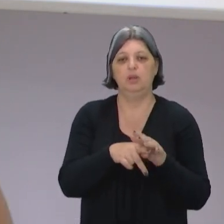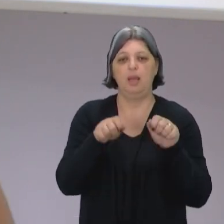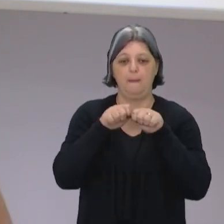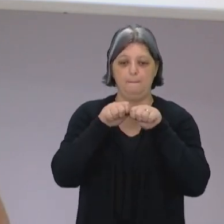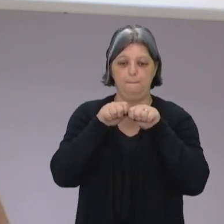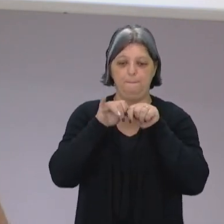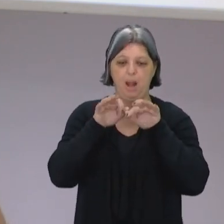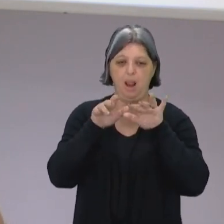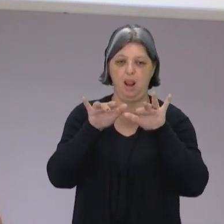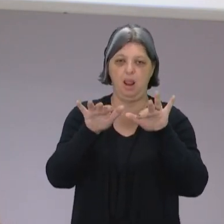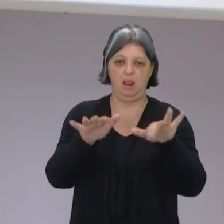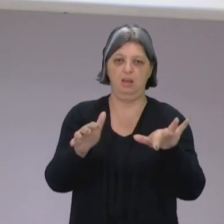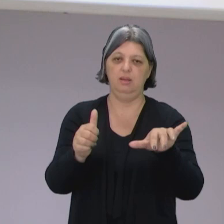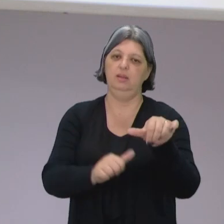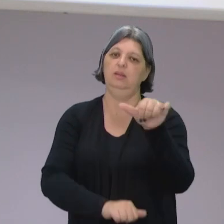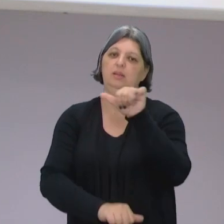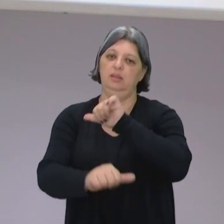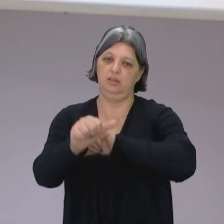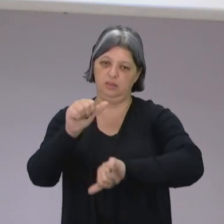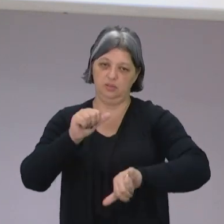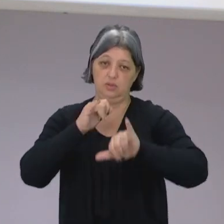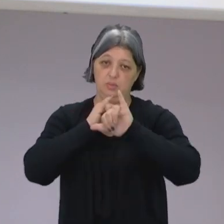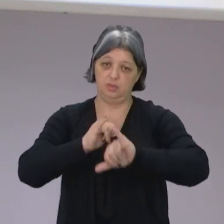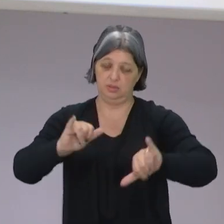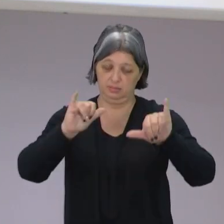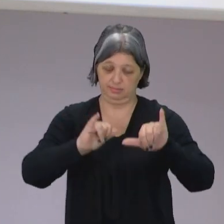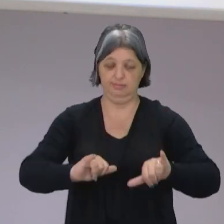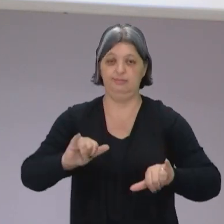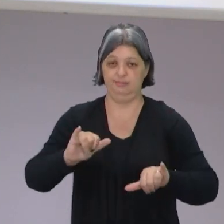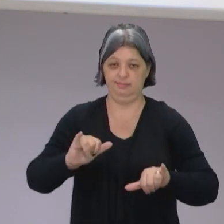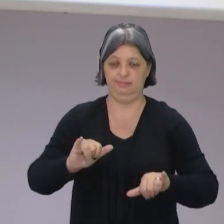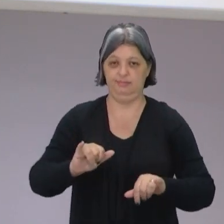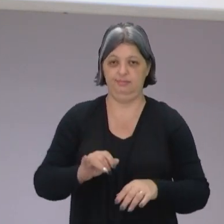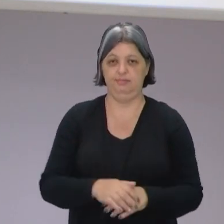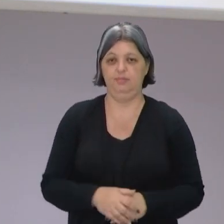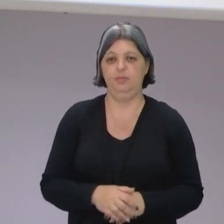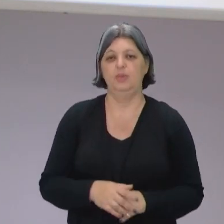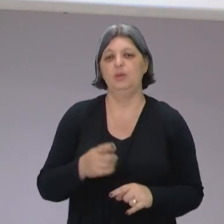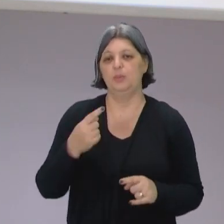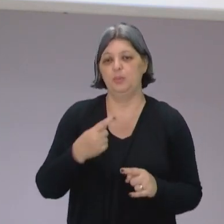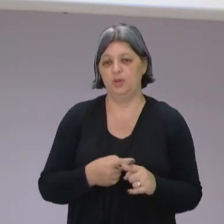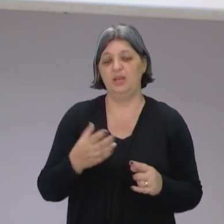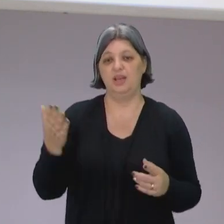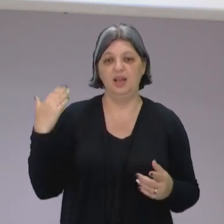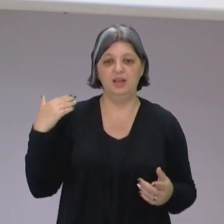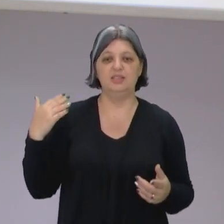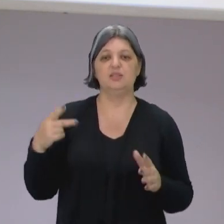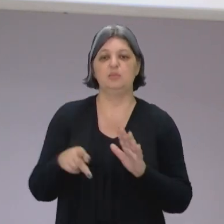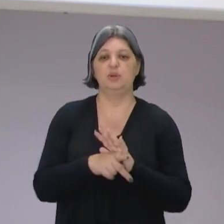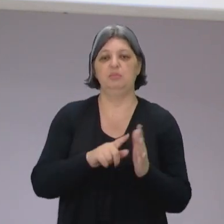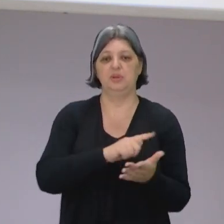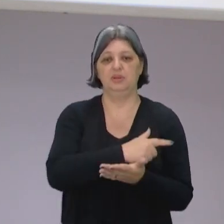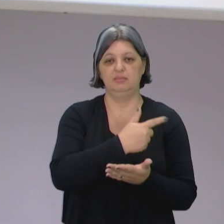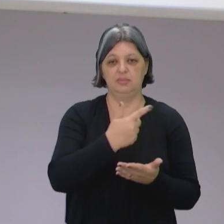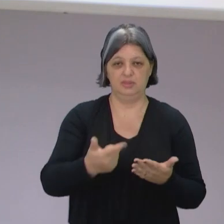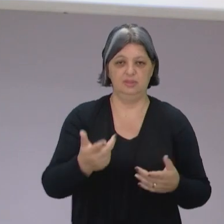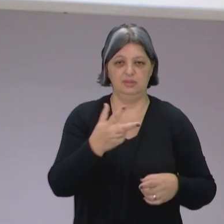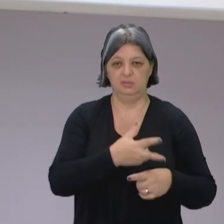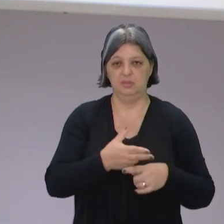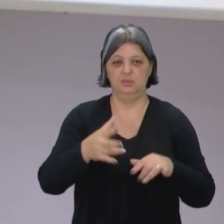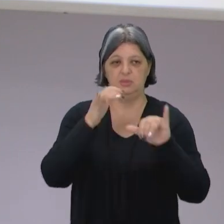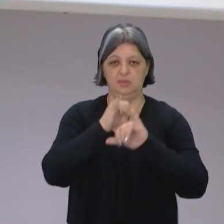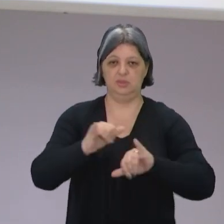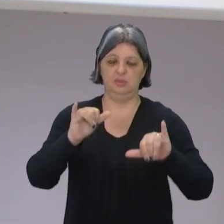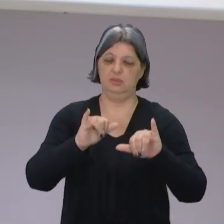acaba virando notícia no jornal hegemônico. Aí você fala, caramba, normalmente o jornal criava a pauta, agora alguém criou uma pauta e o jornal tem que noticiar,